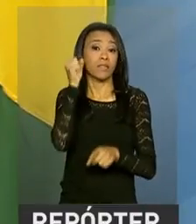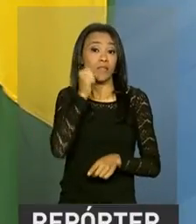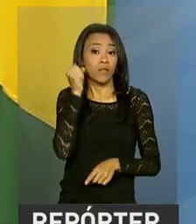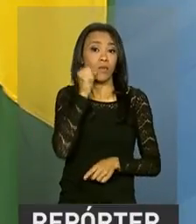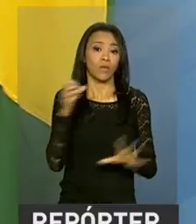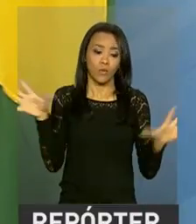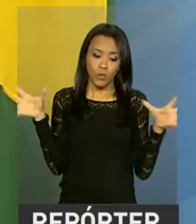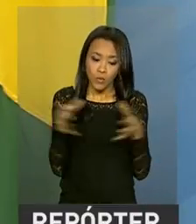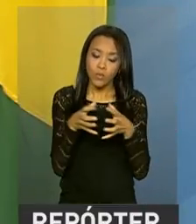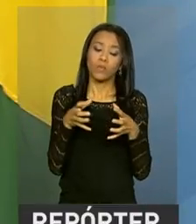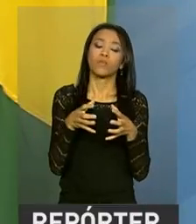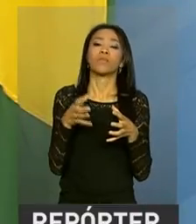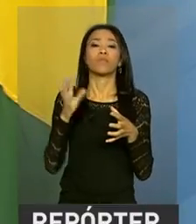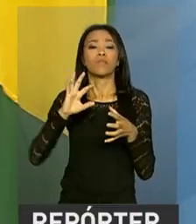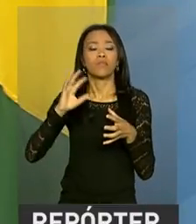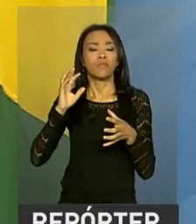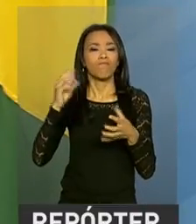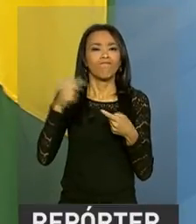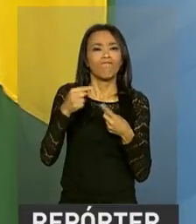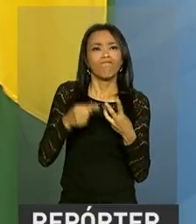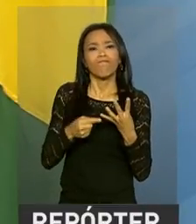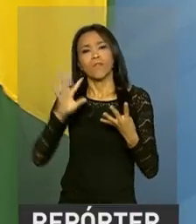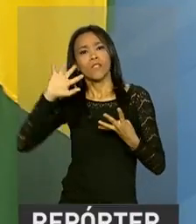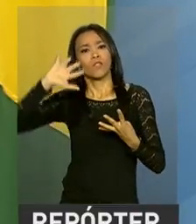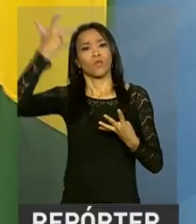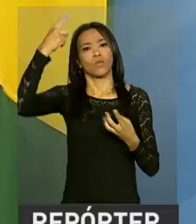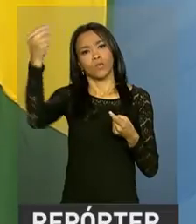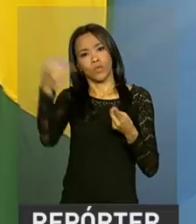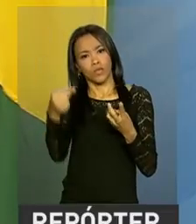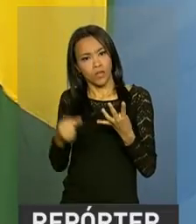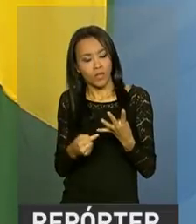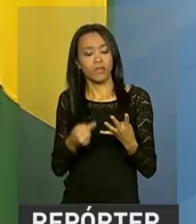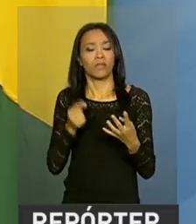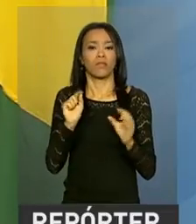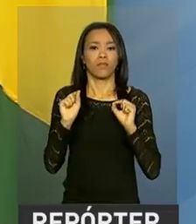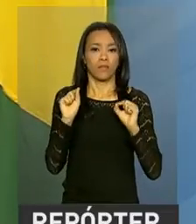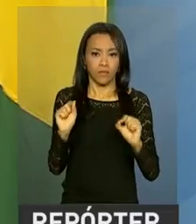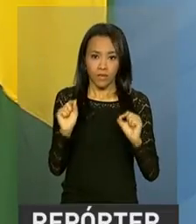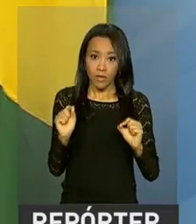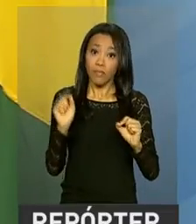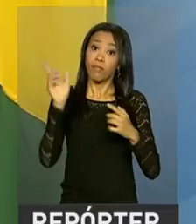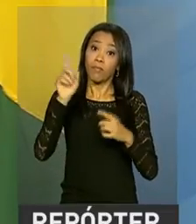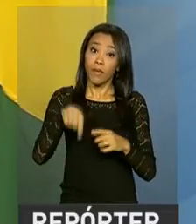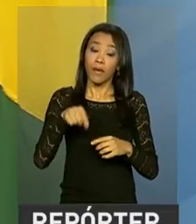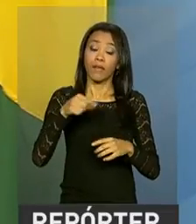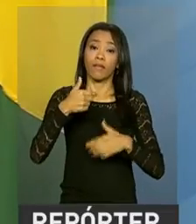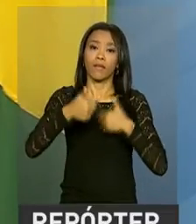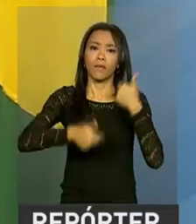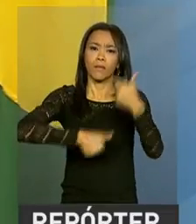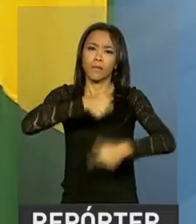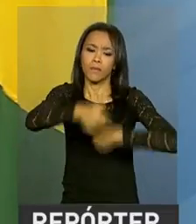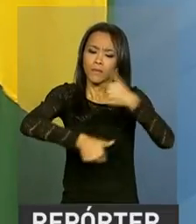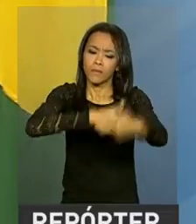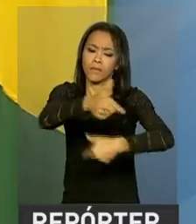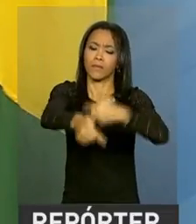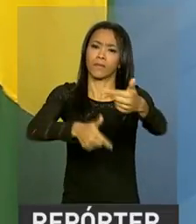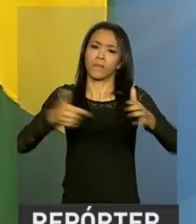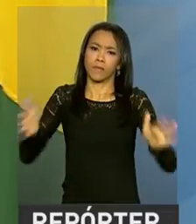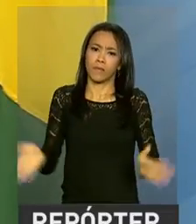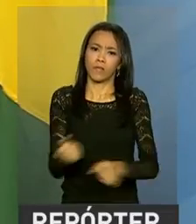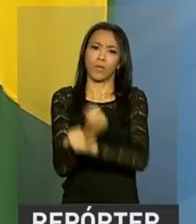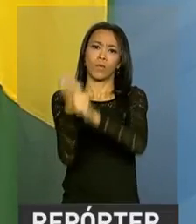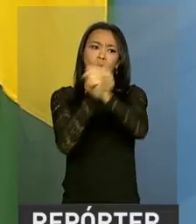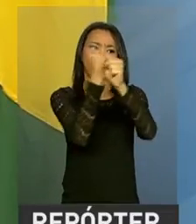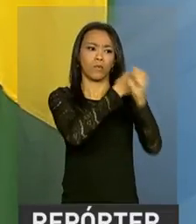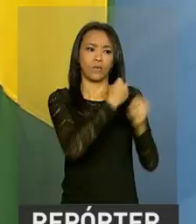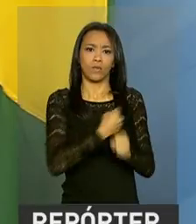juntos soluções alternativas concretas e sustentáveis para a execução ea conclusão de obras